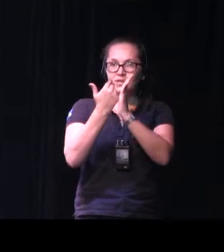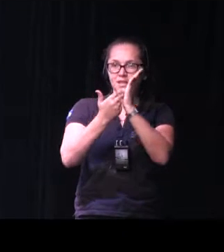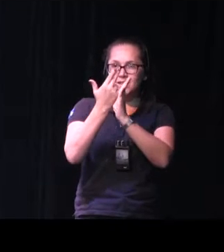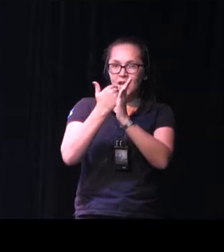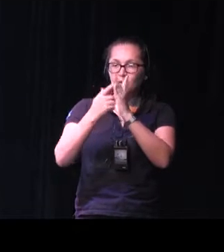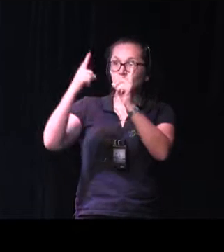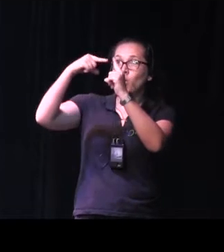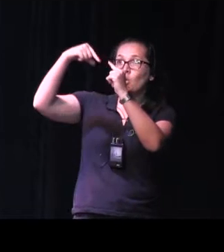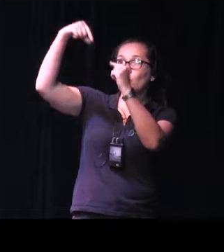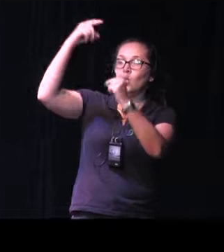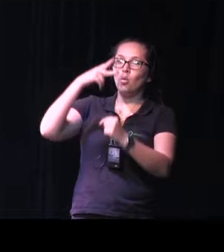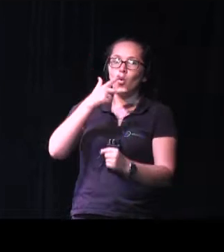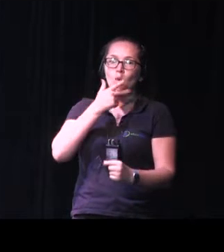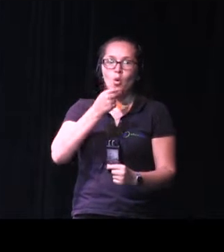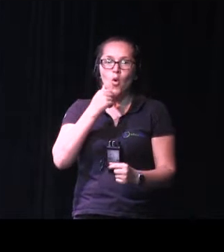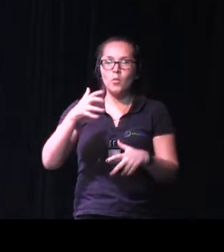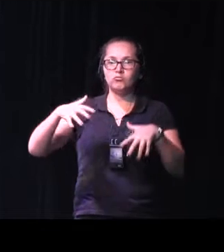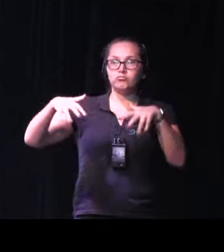meu. Então eu fiz